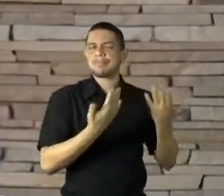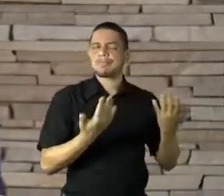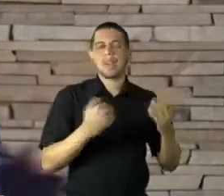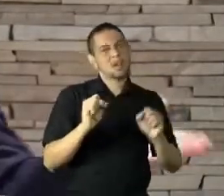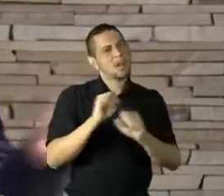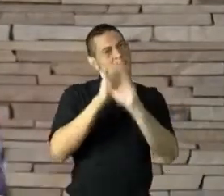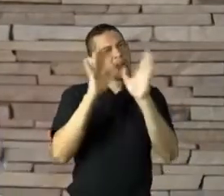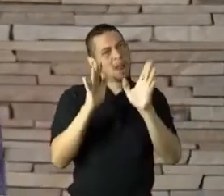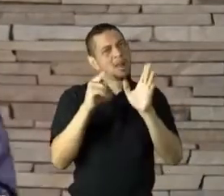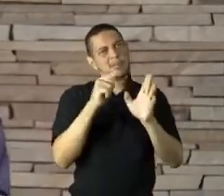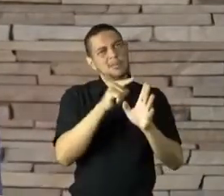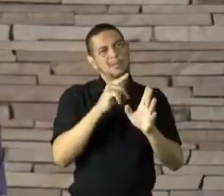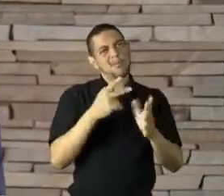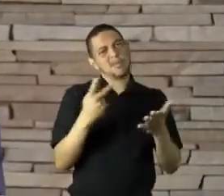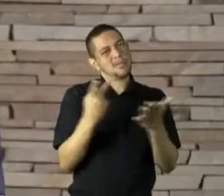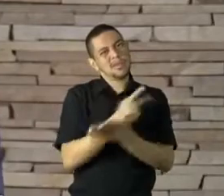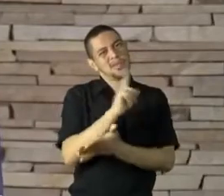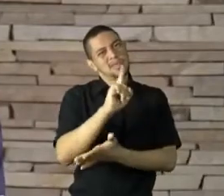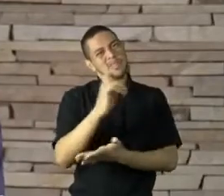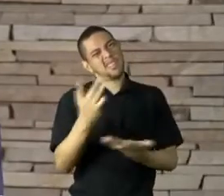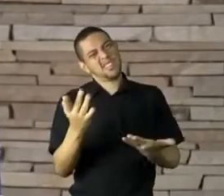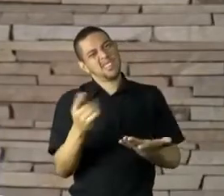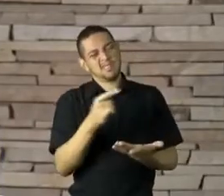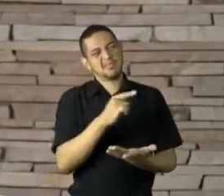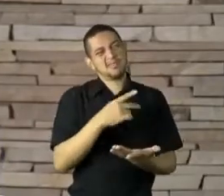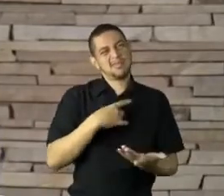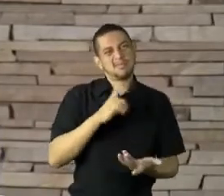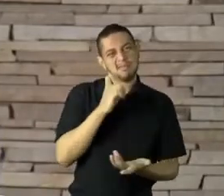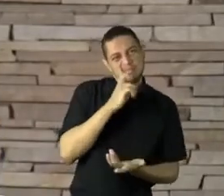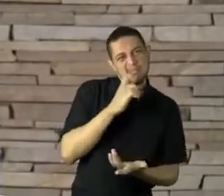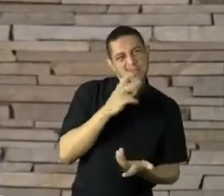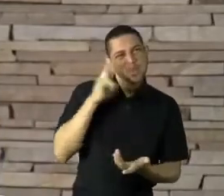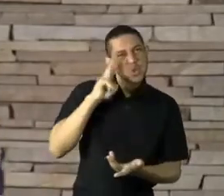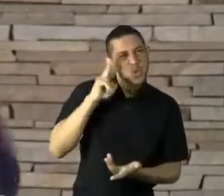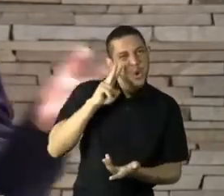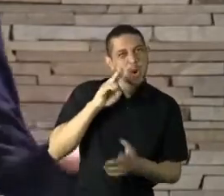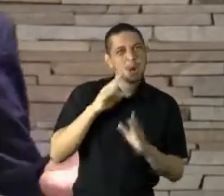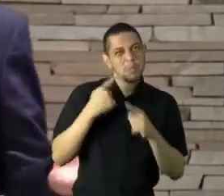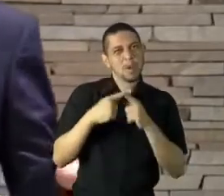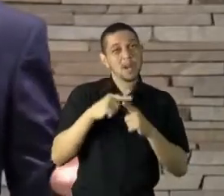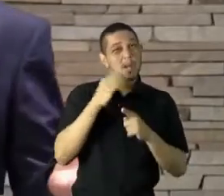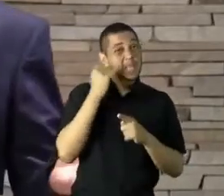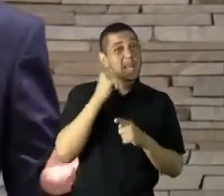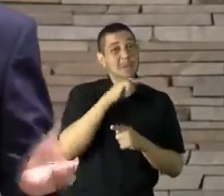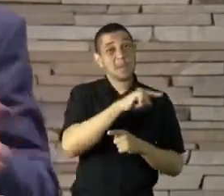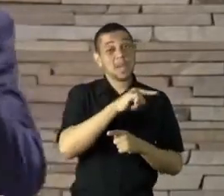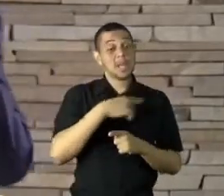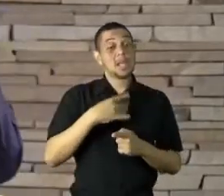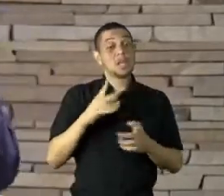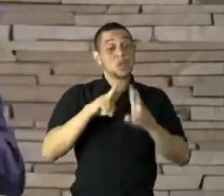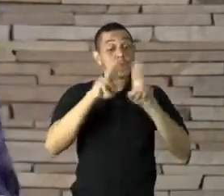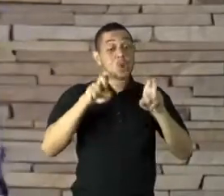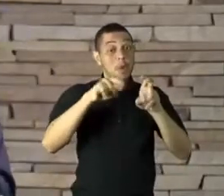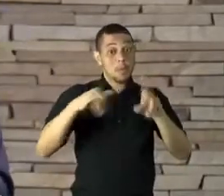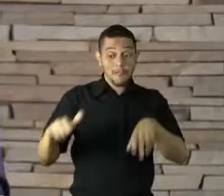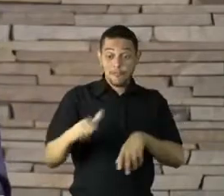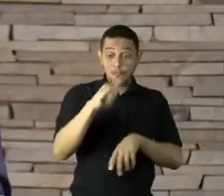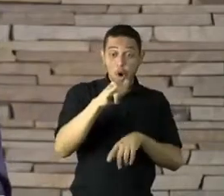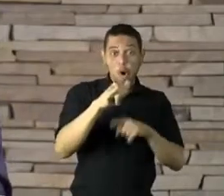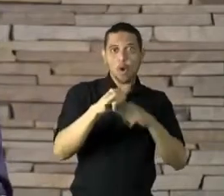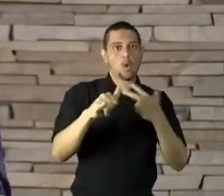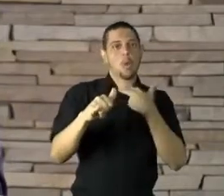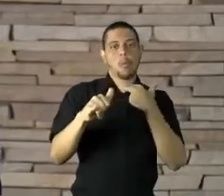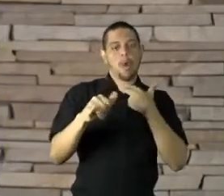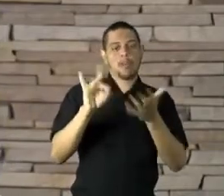ouvir um comandante fazendo um anúncio como esse afinal de contas ele sabe que as coisas não podem ser relativas quando se trata de um